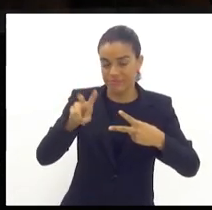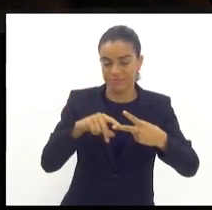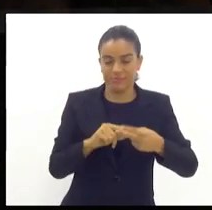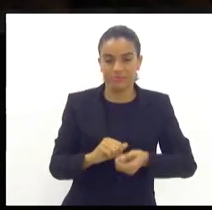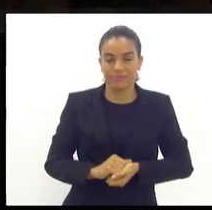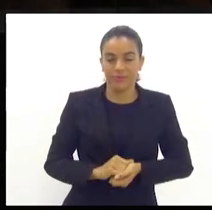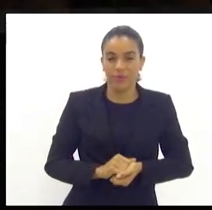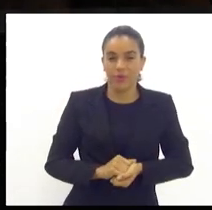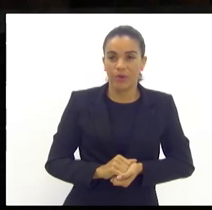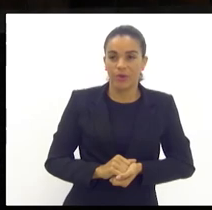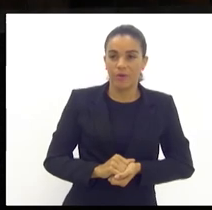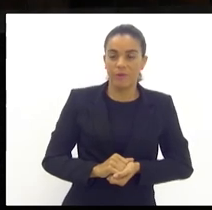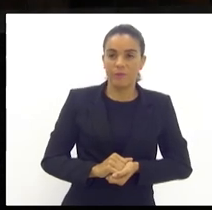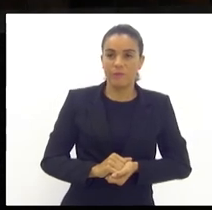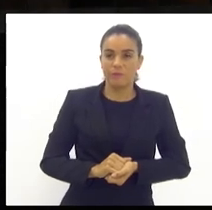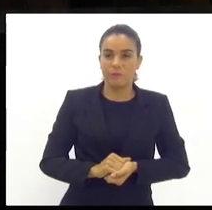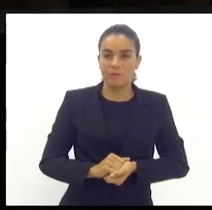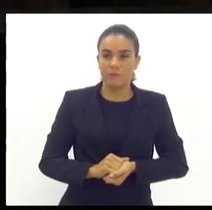O